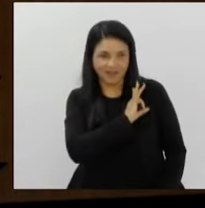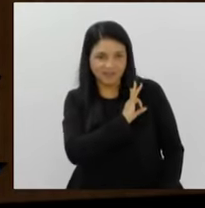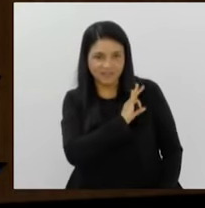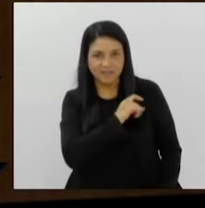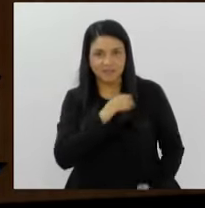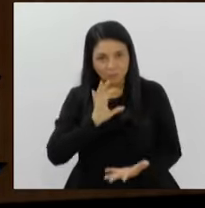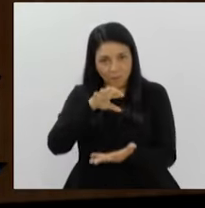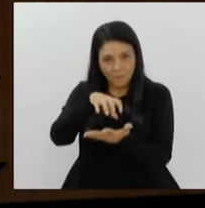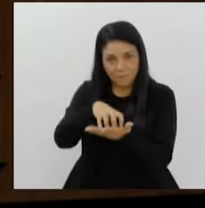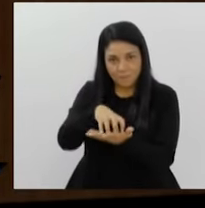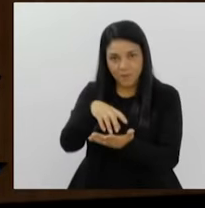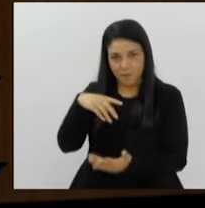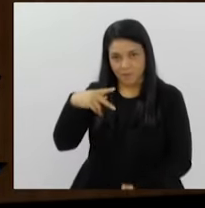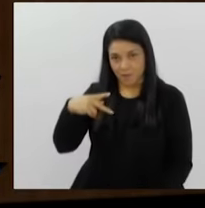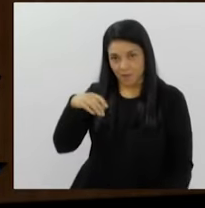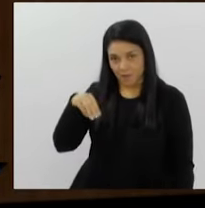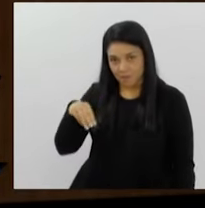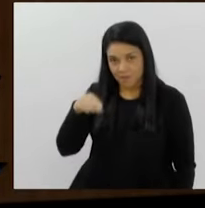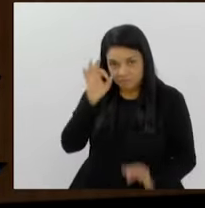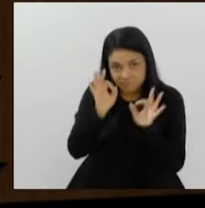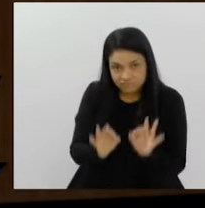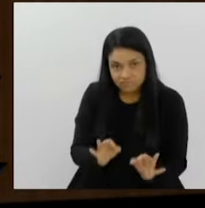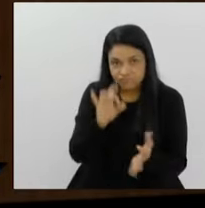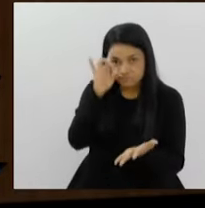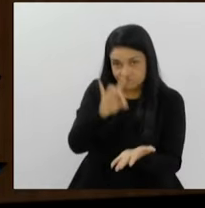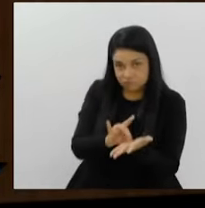isso mesmo?